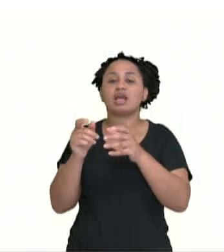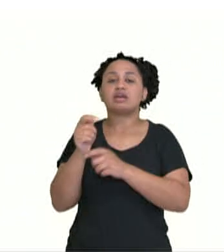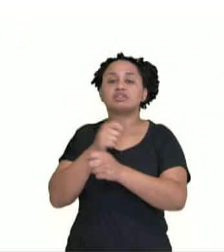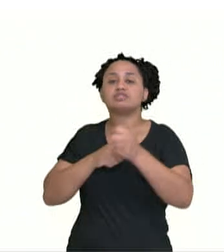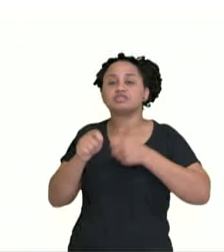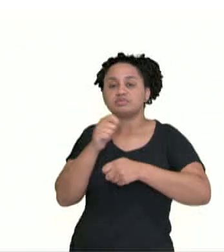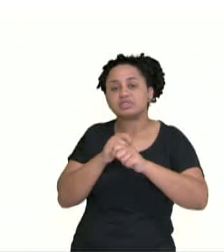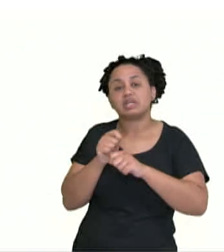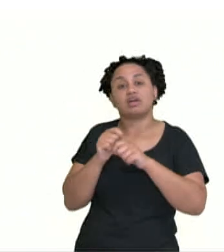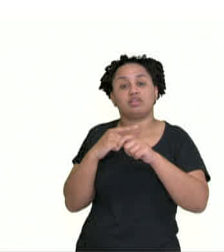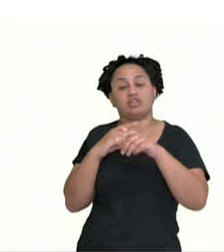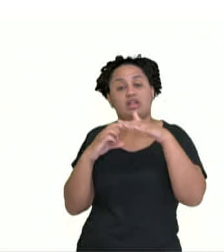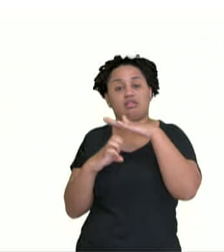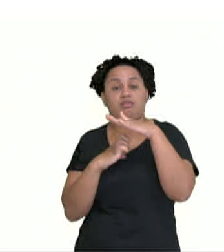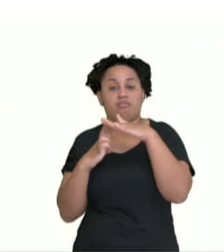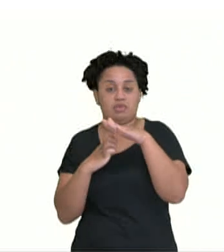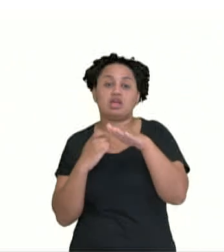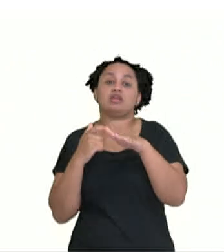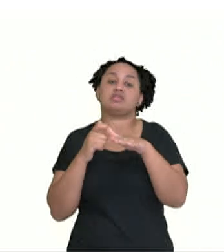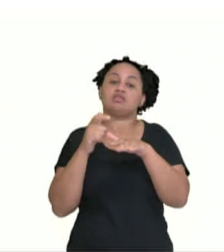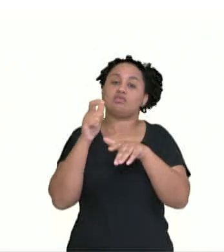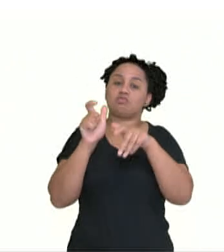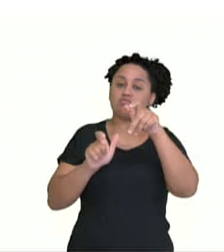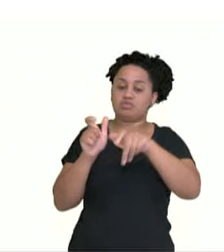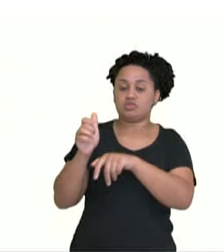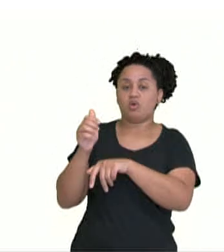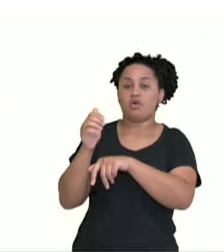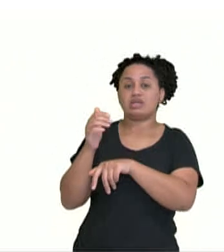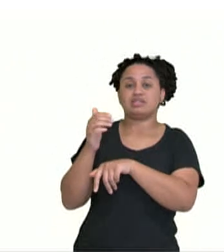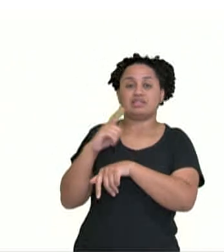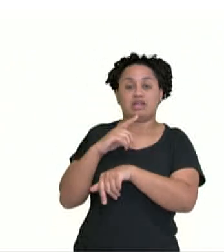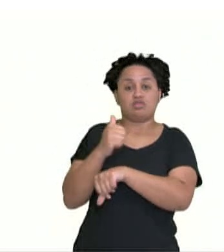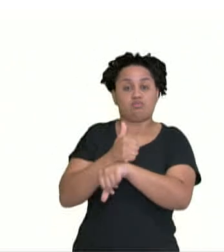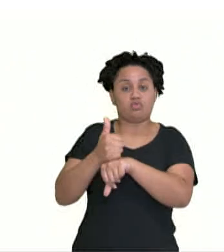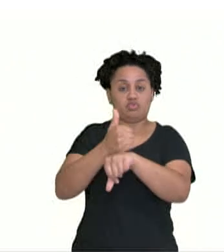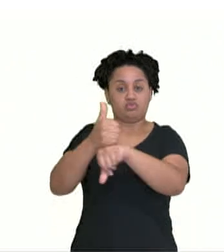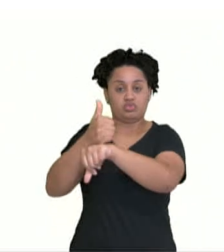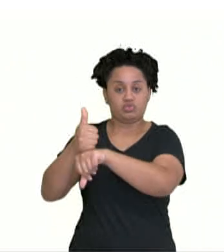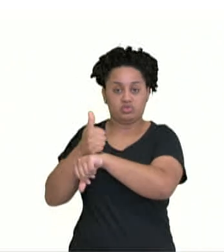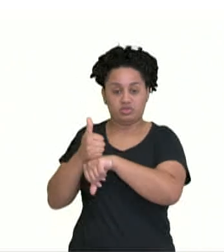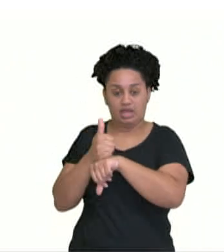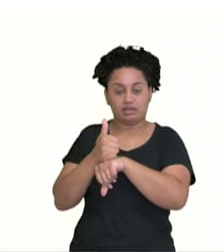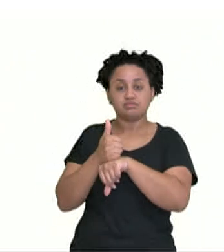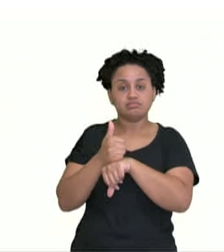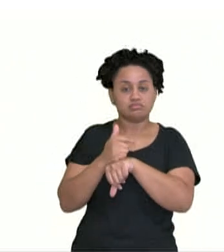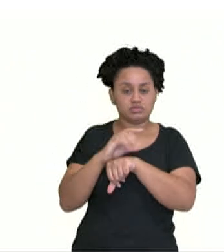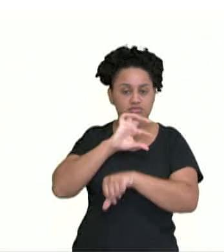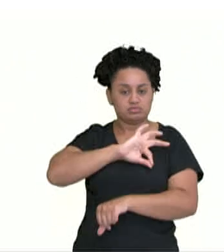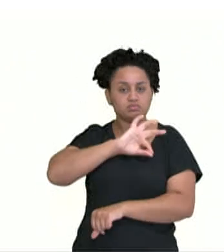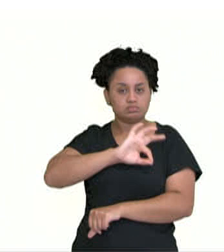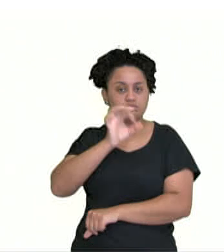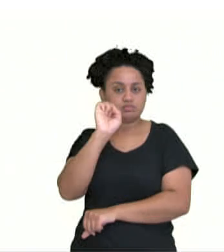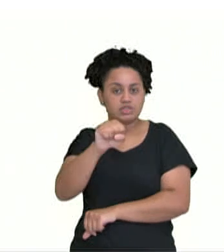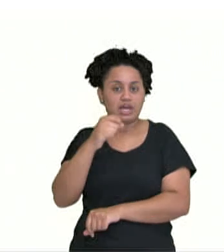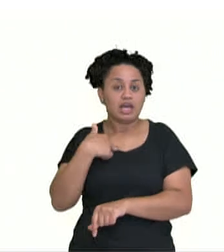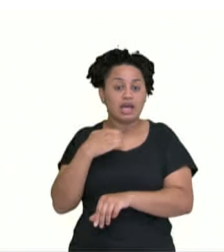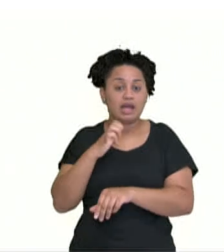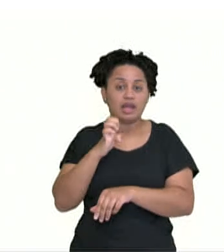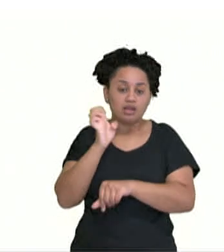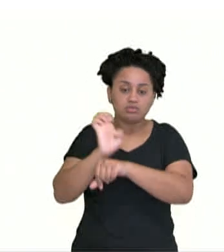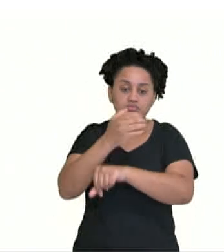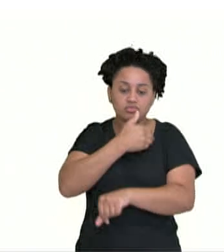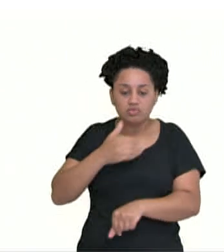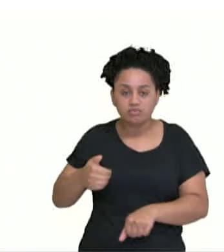como empresas com músicos assalariados e financiamento do Estado. A partir de